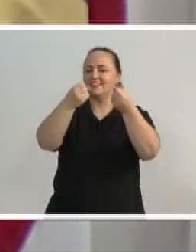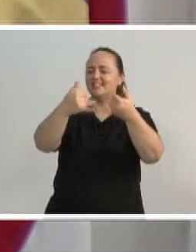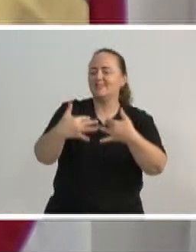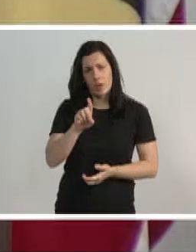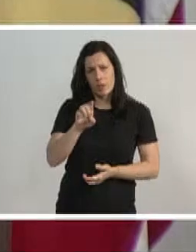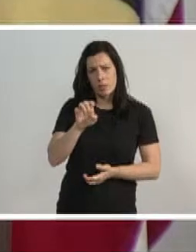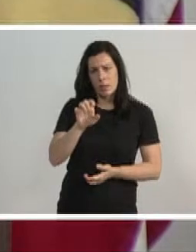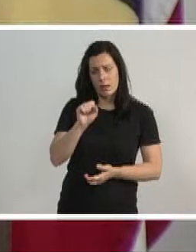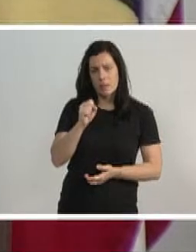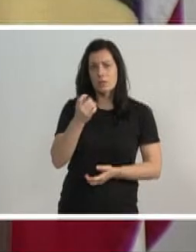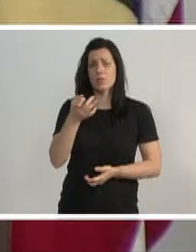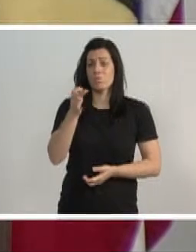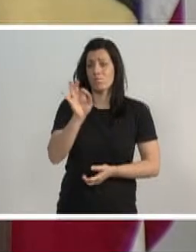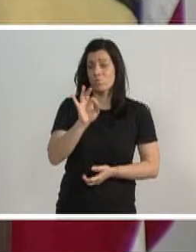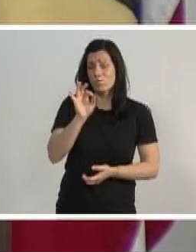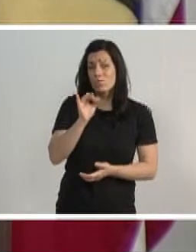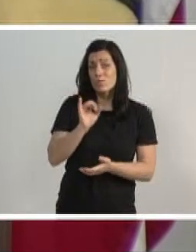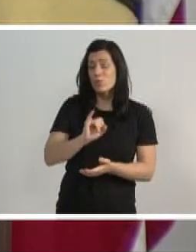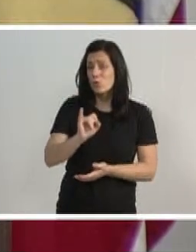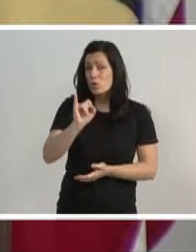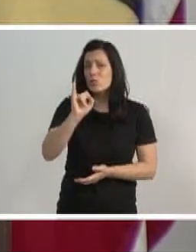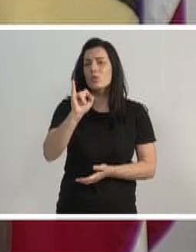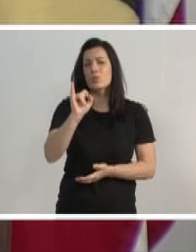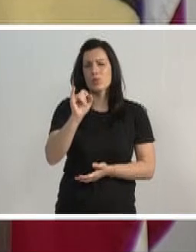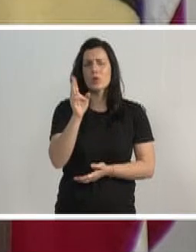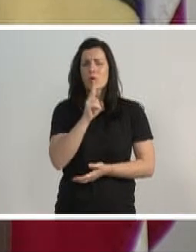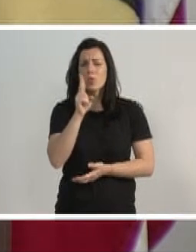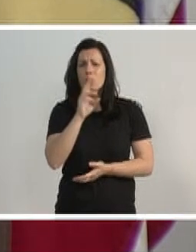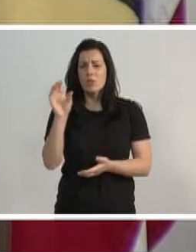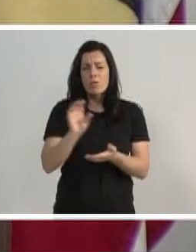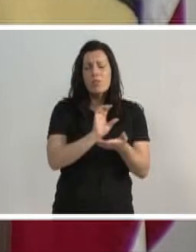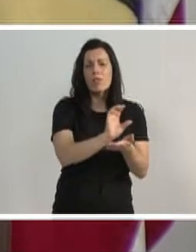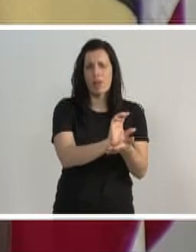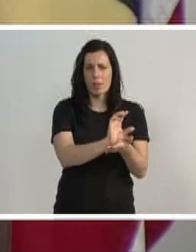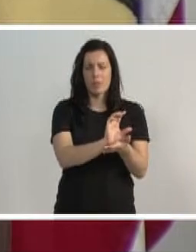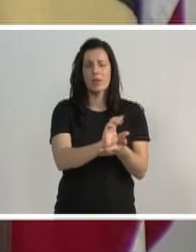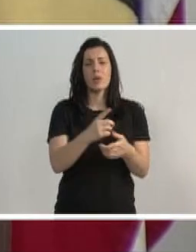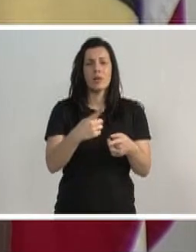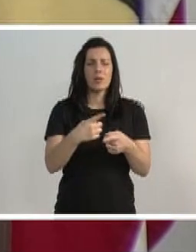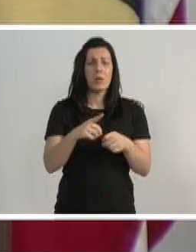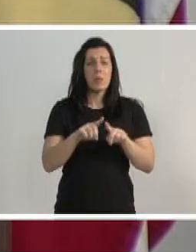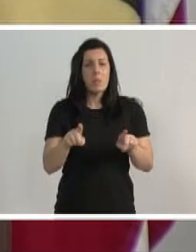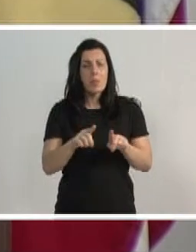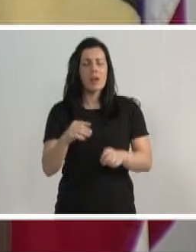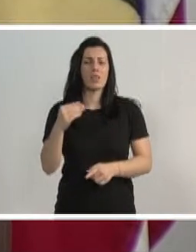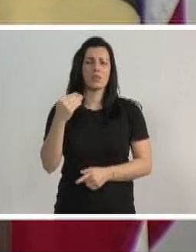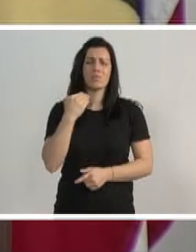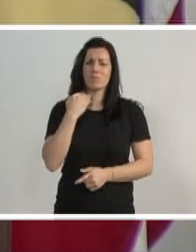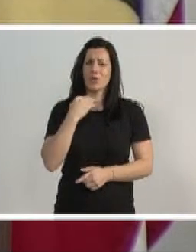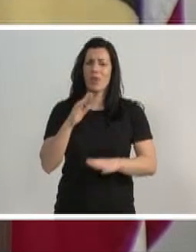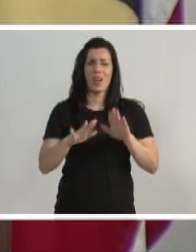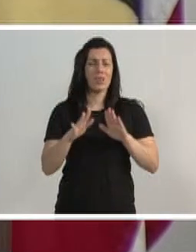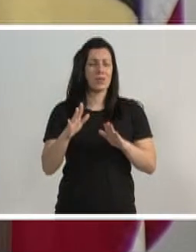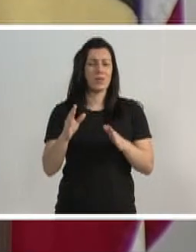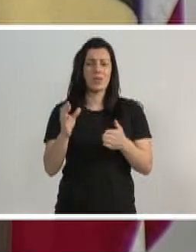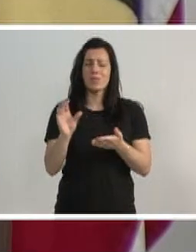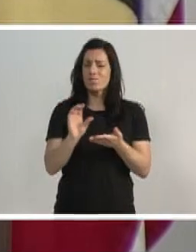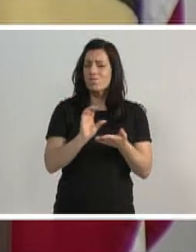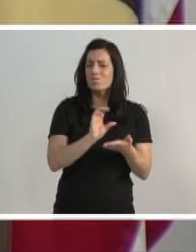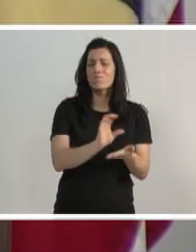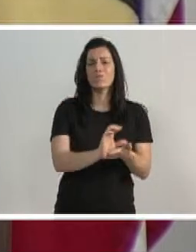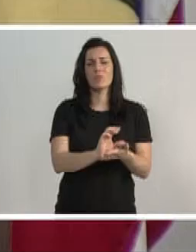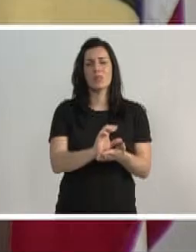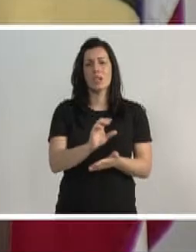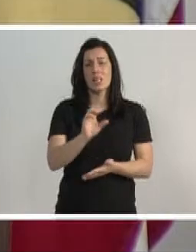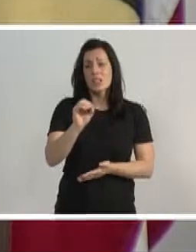acessibilidade. Beto Tribes apresentou a atuação de secretarias municipais e destacou o turismo na cidade, em